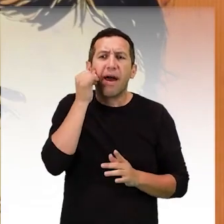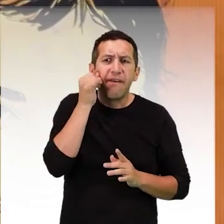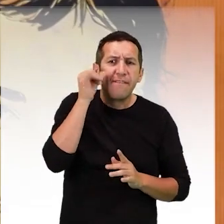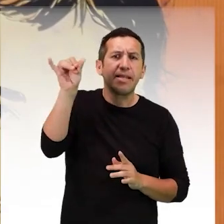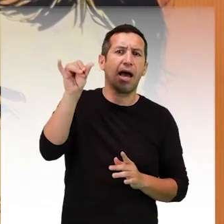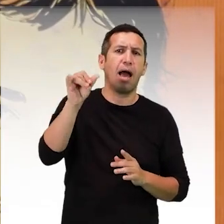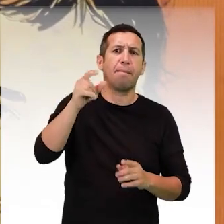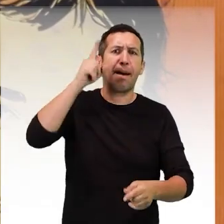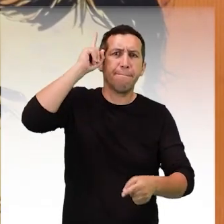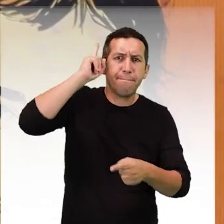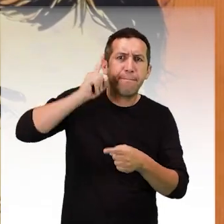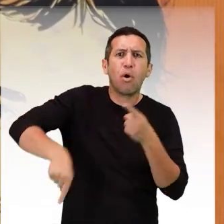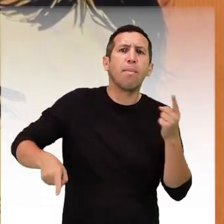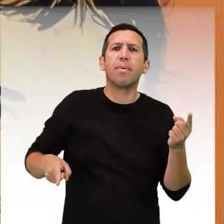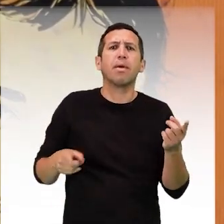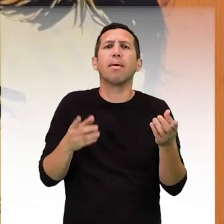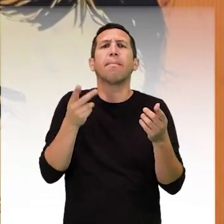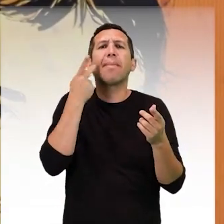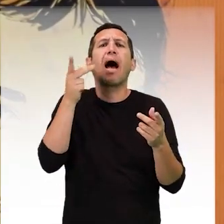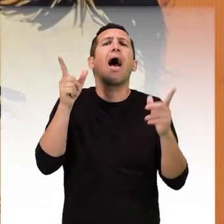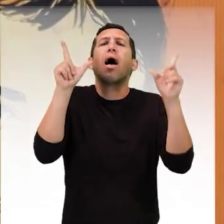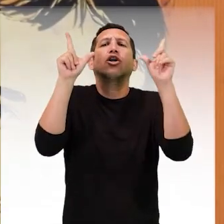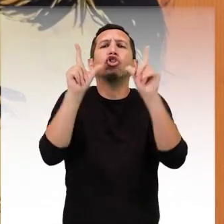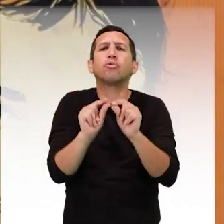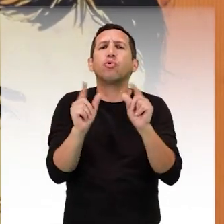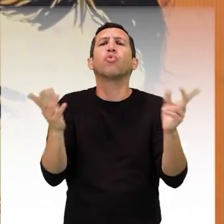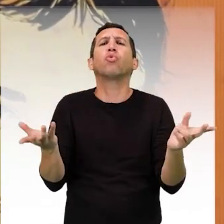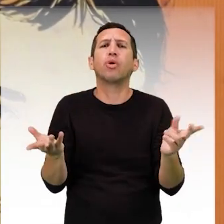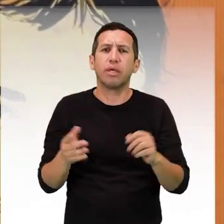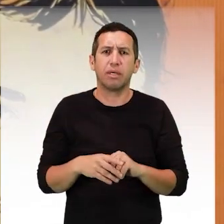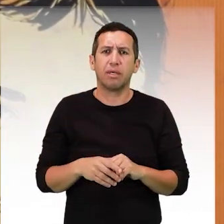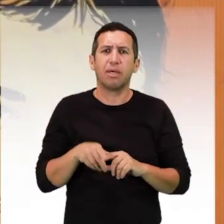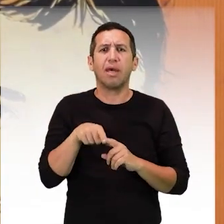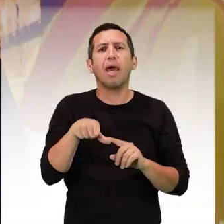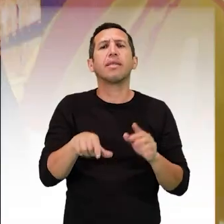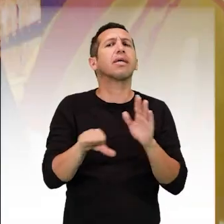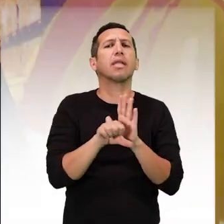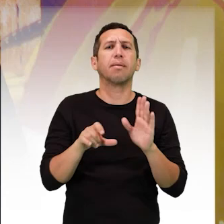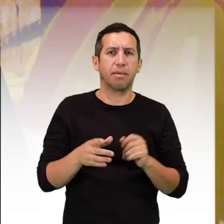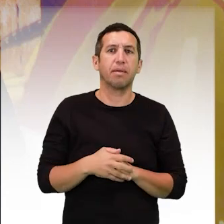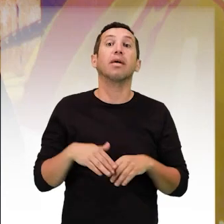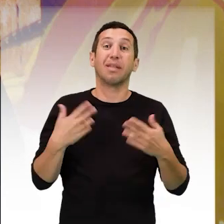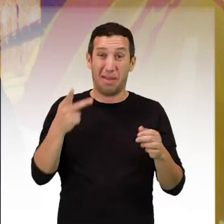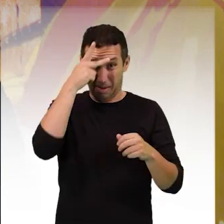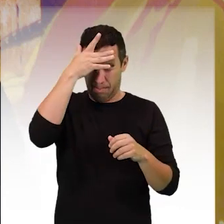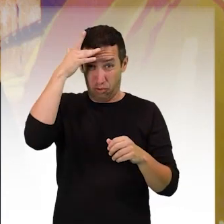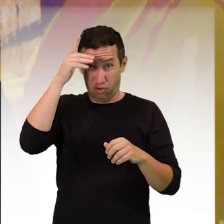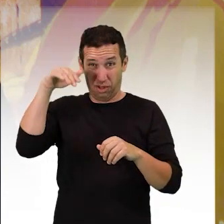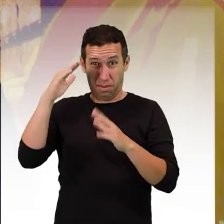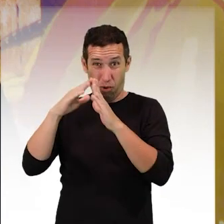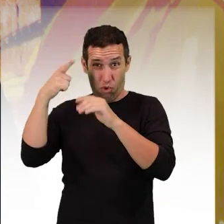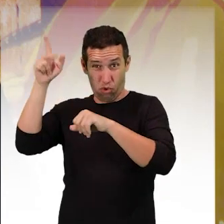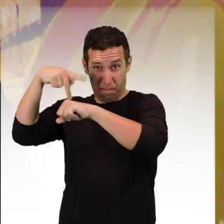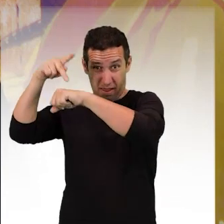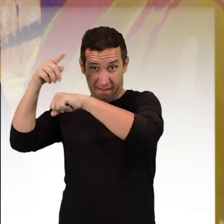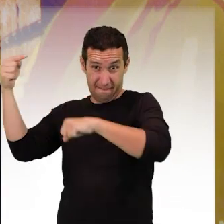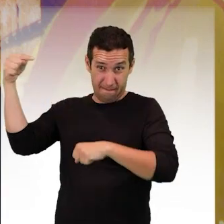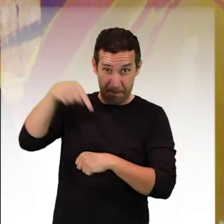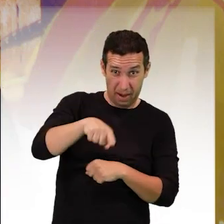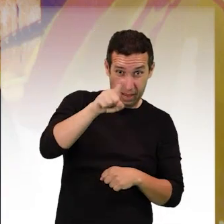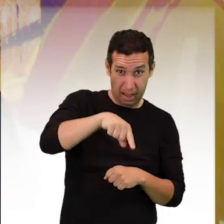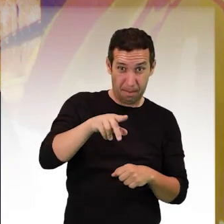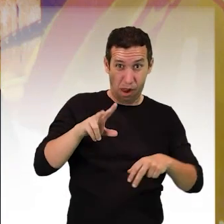esses setores, entre todos esses órgãos, para evitar, para coibir esse tipo de crime? O trabalhador migrante, a pessoa migrante, ela tem